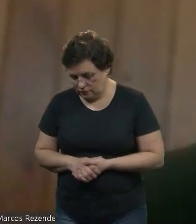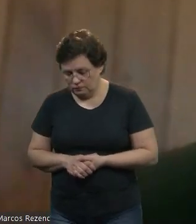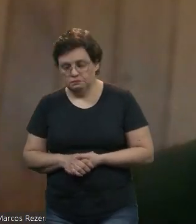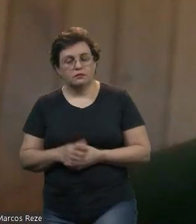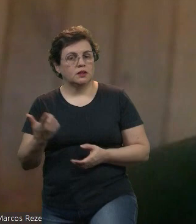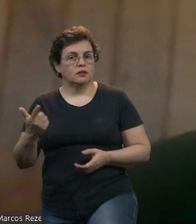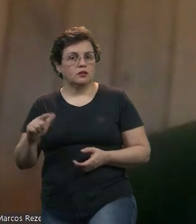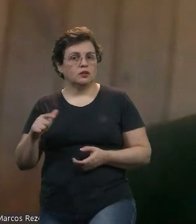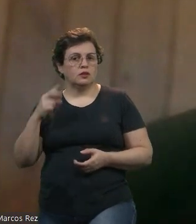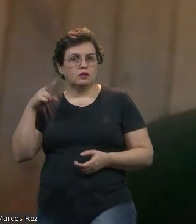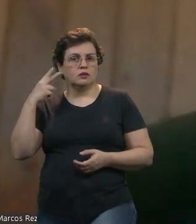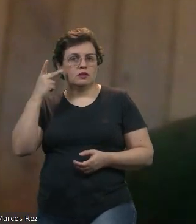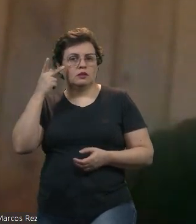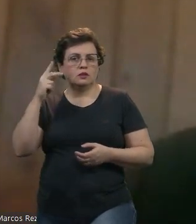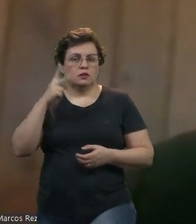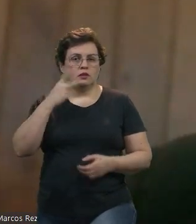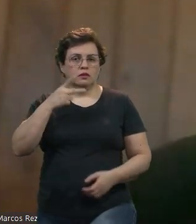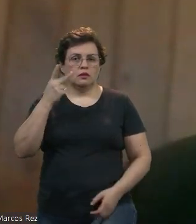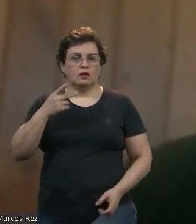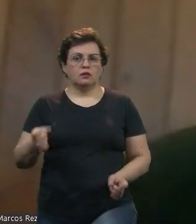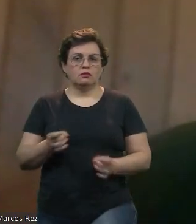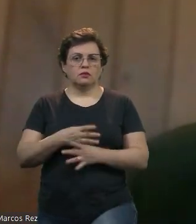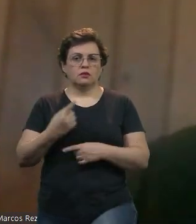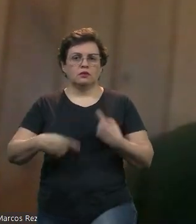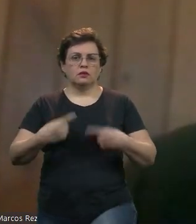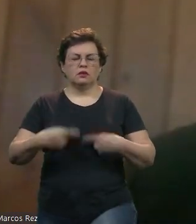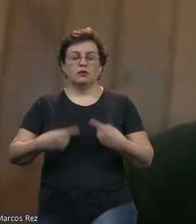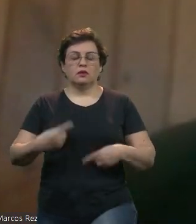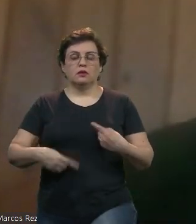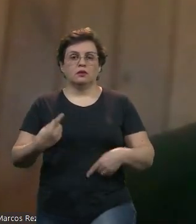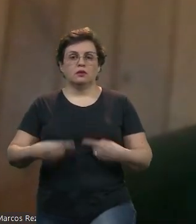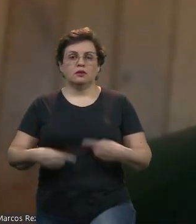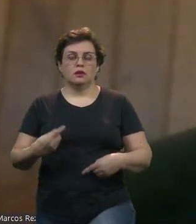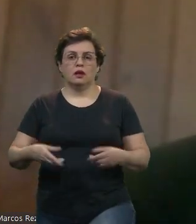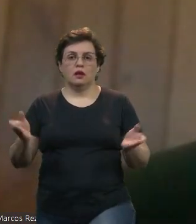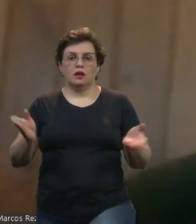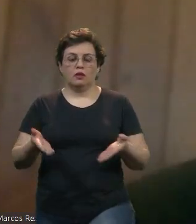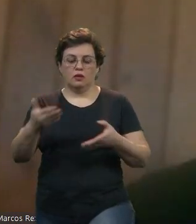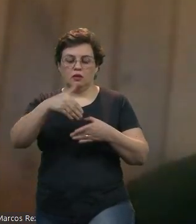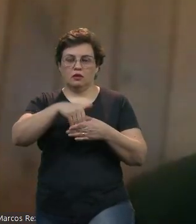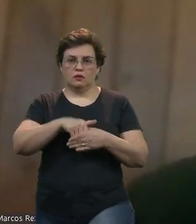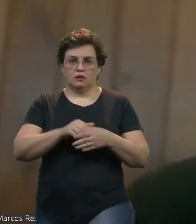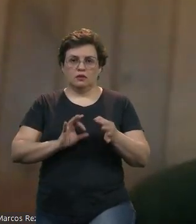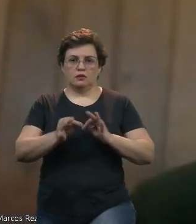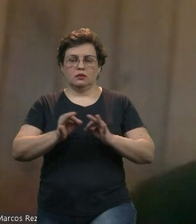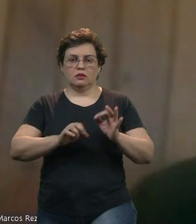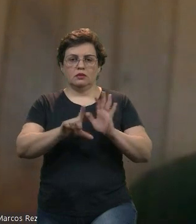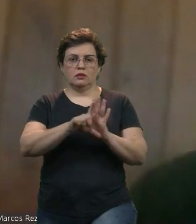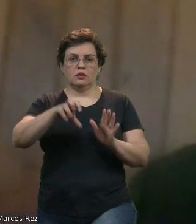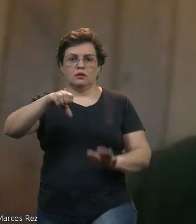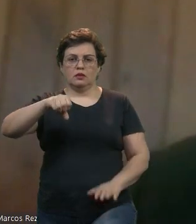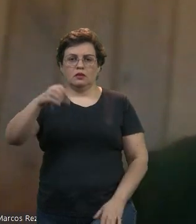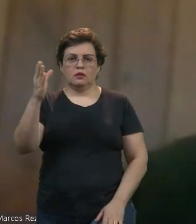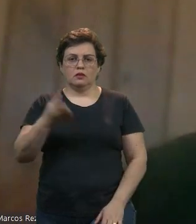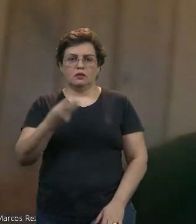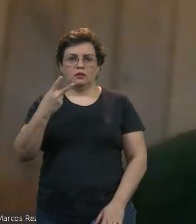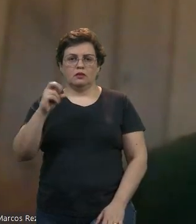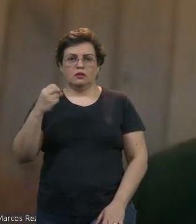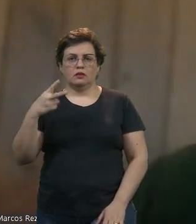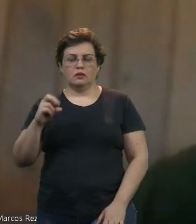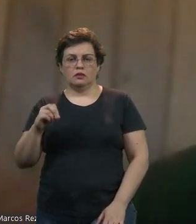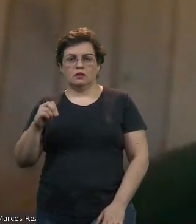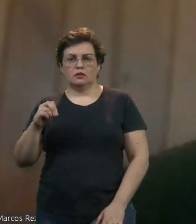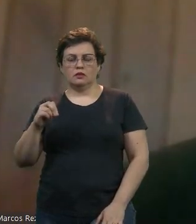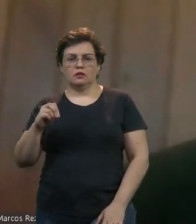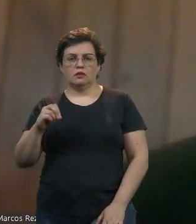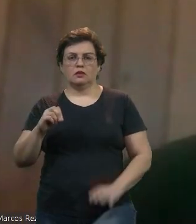Não havendo vereadores inscritos, encerro a discussão, encaminhamos a votação do projeto de lei complementar número 9 de